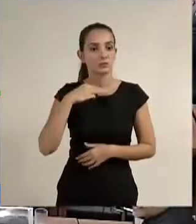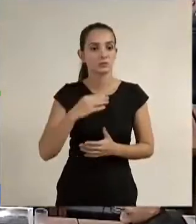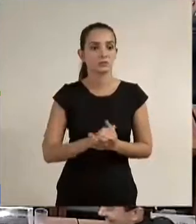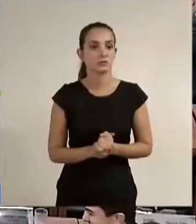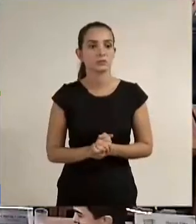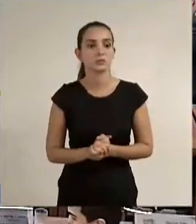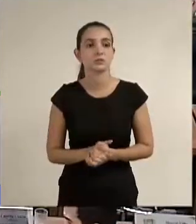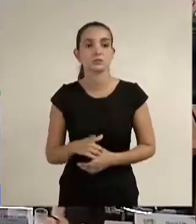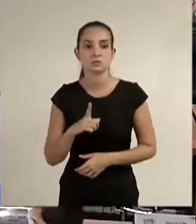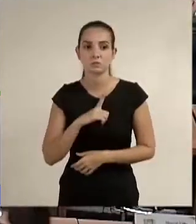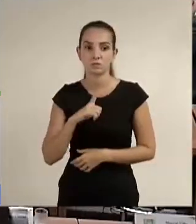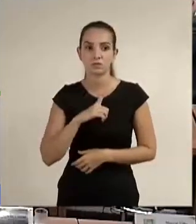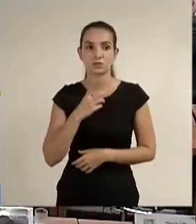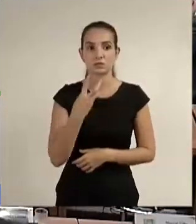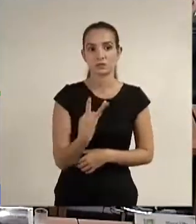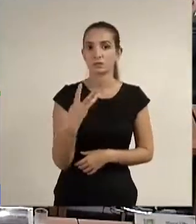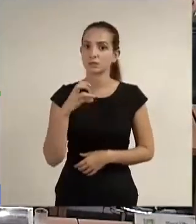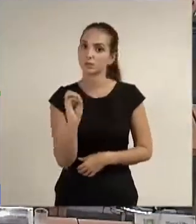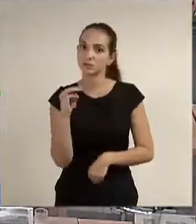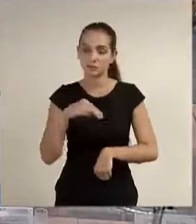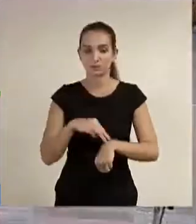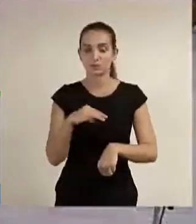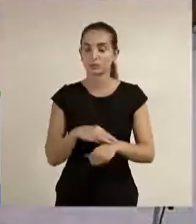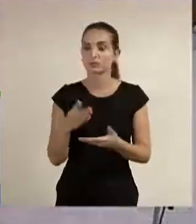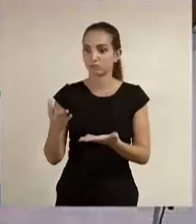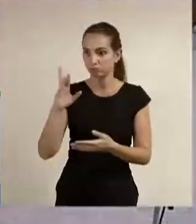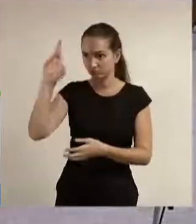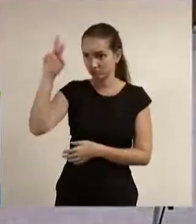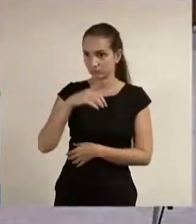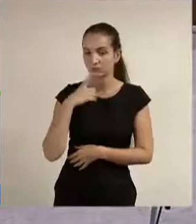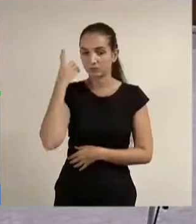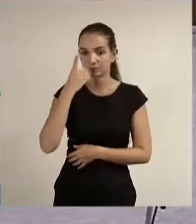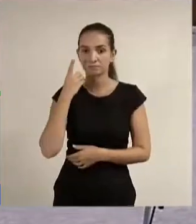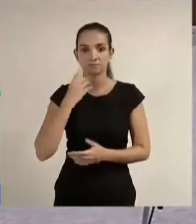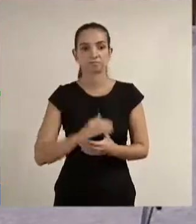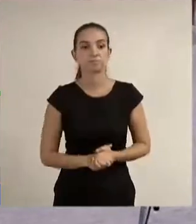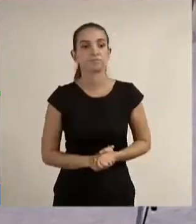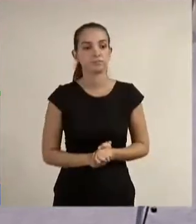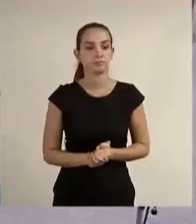Vossa Excelência disporá de 30 minutos, nobre deputado.